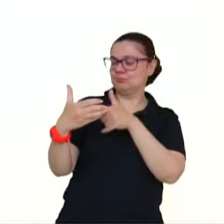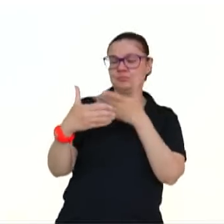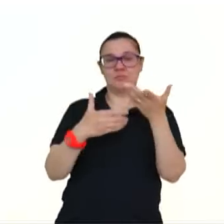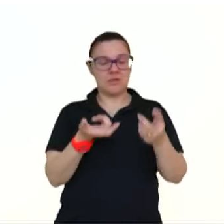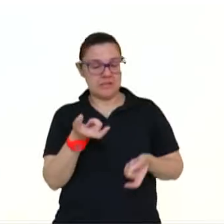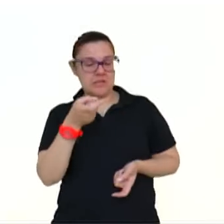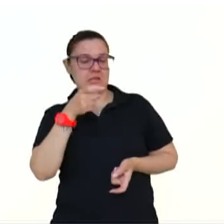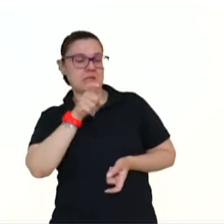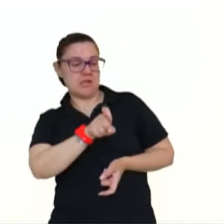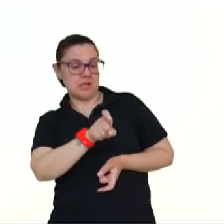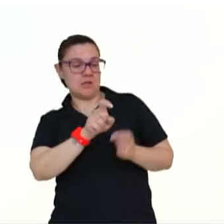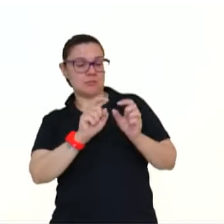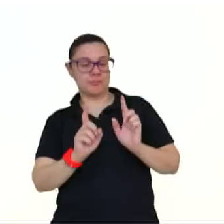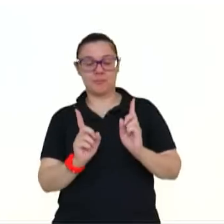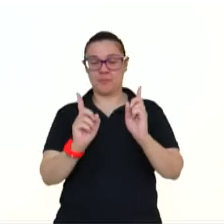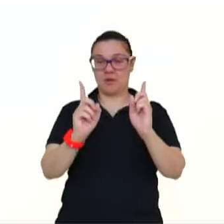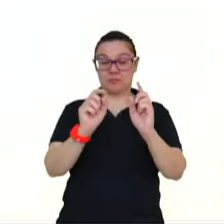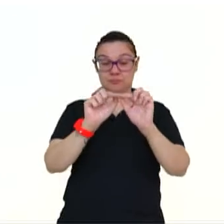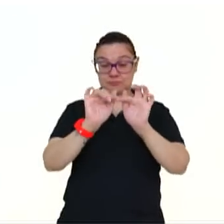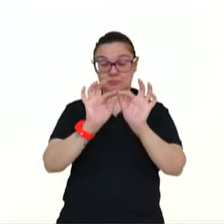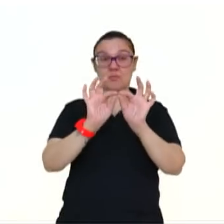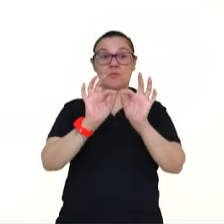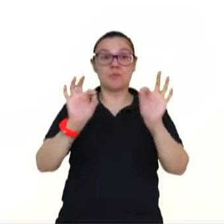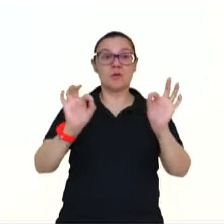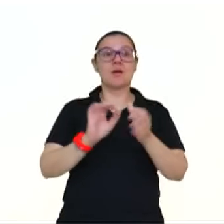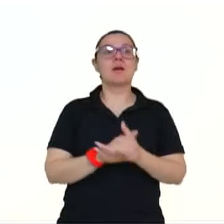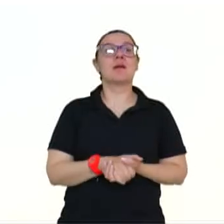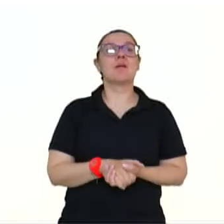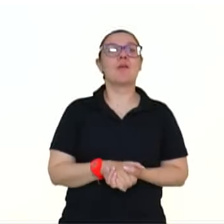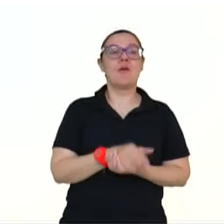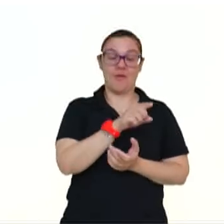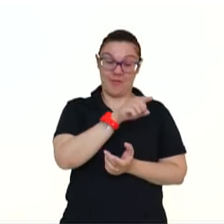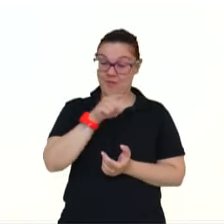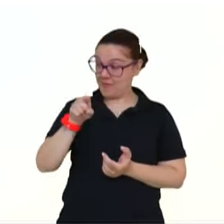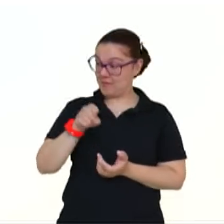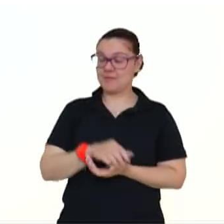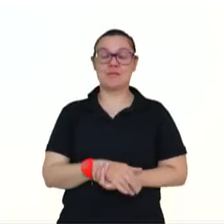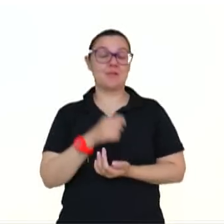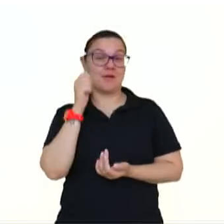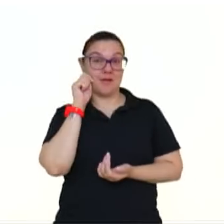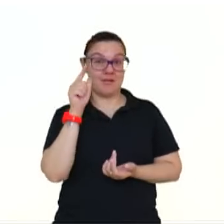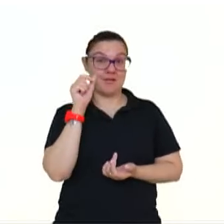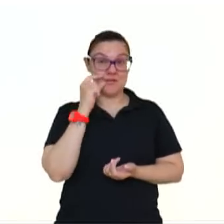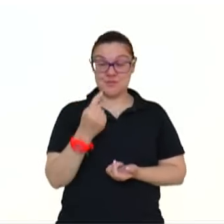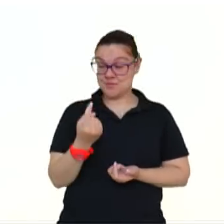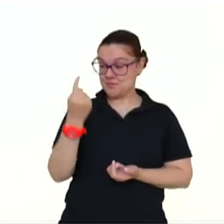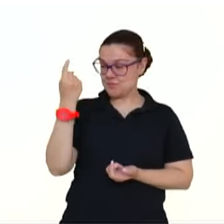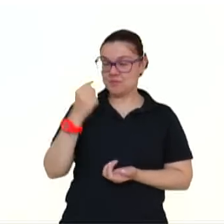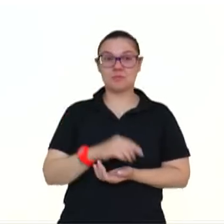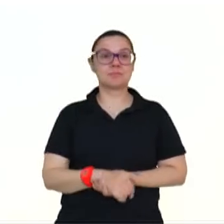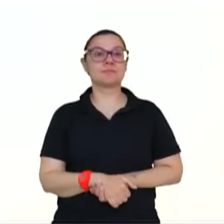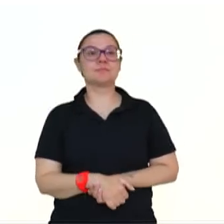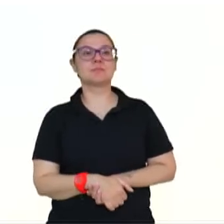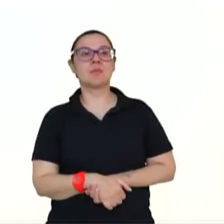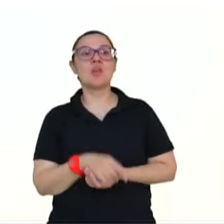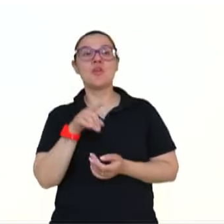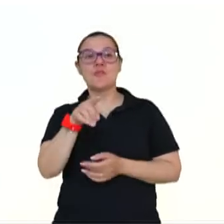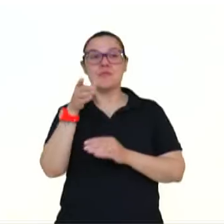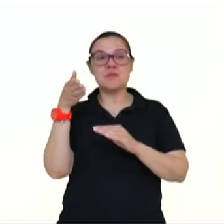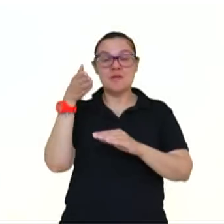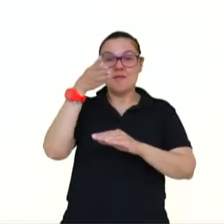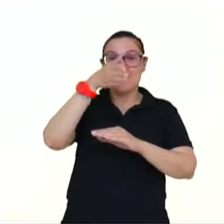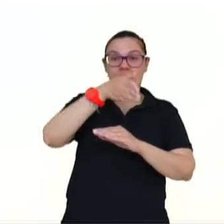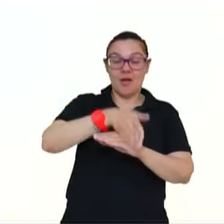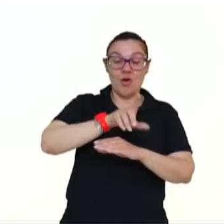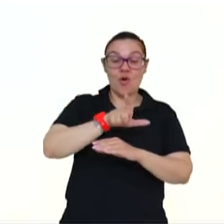ao clicar sobre uma expressão destacada como, aqui está esse dispositivo aqui, você será